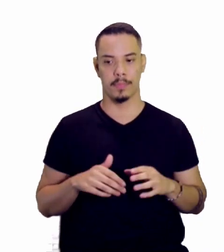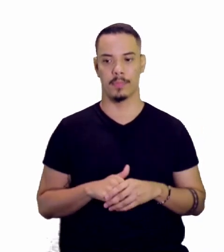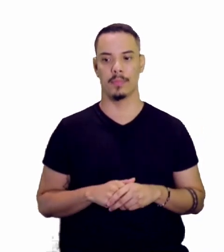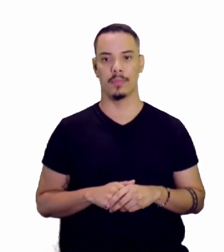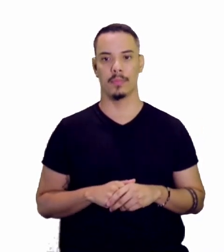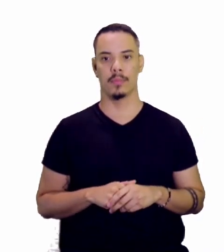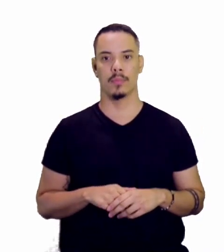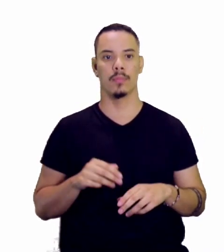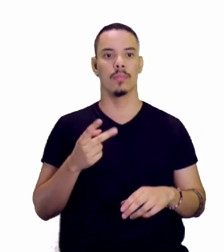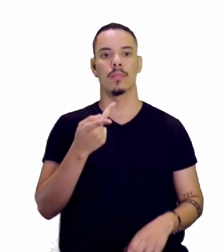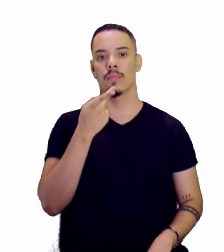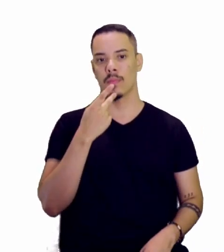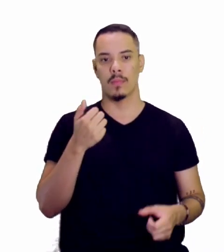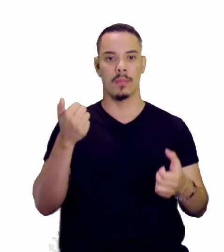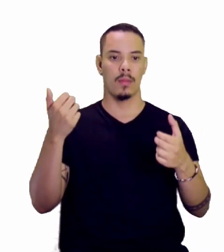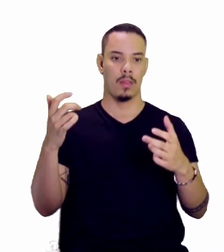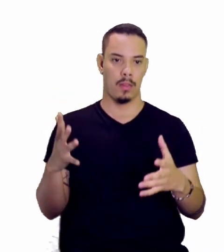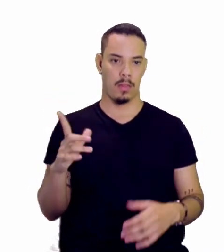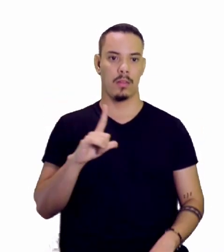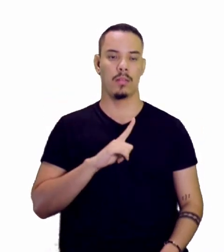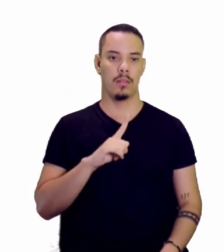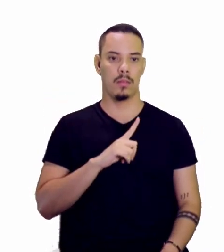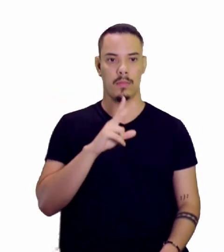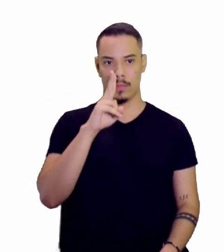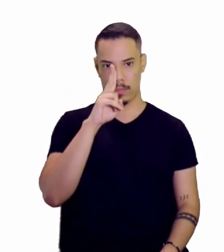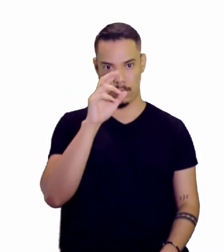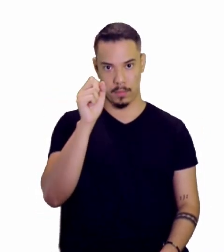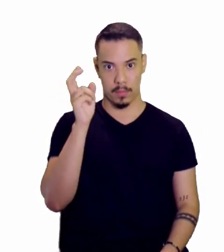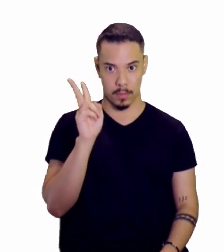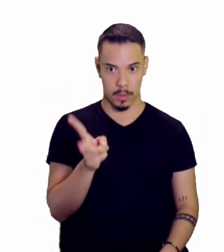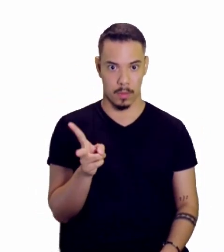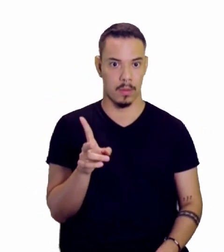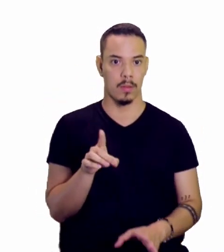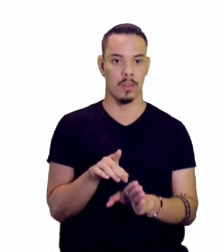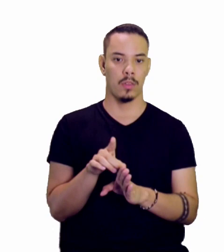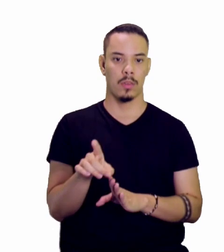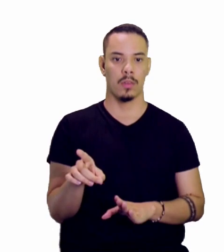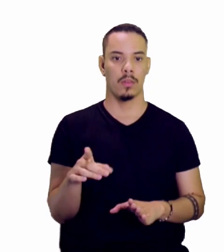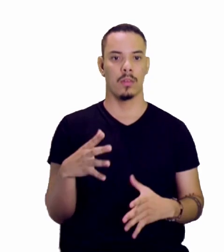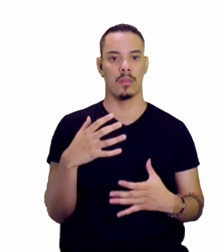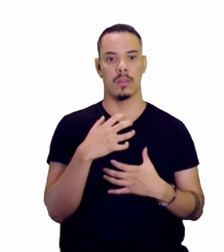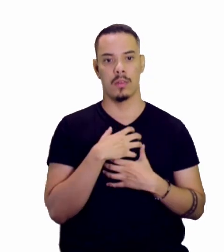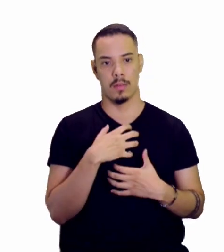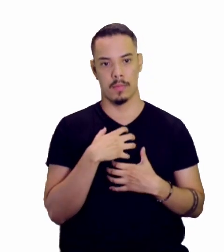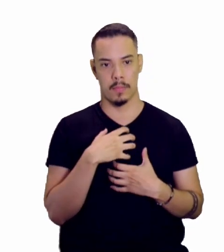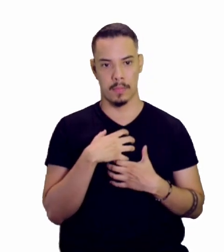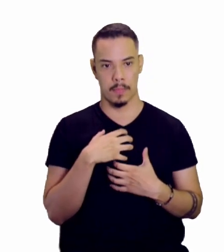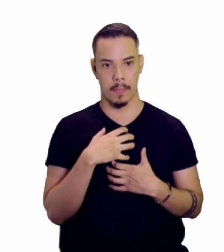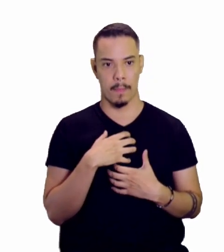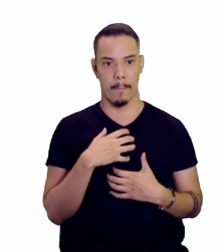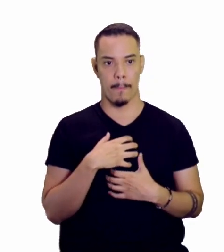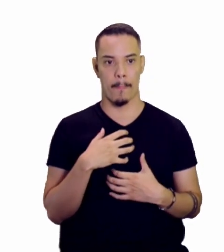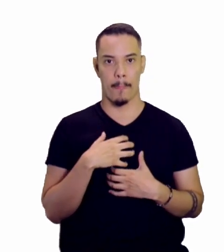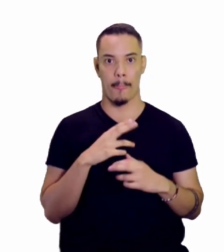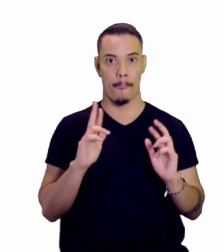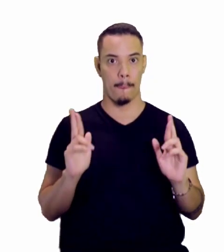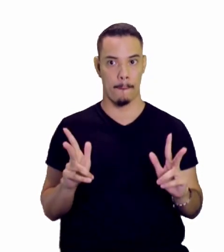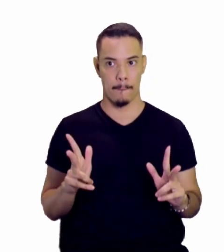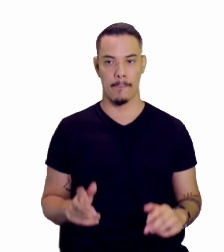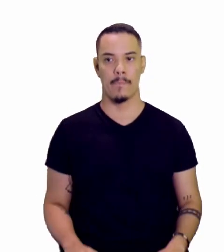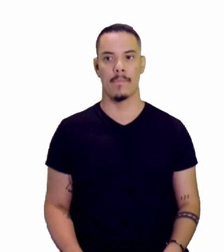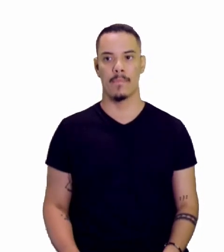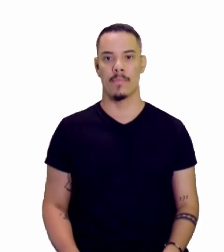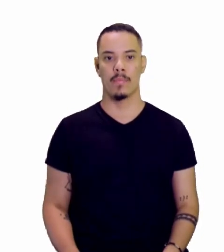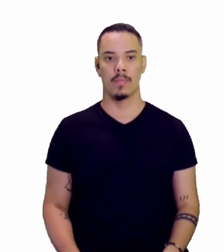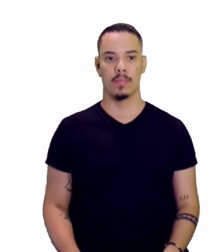assim, a gente pode falar que a gente tem forças na mesma direção e sentido, quando eu considero aqui, ó. E